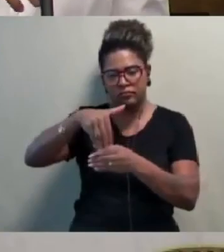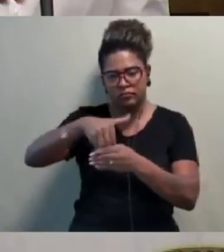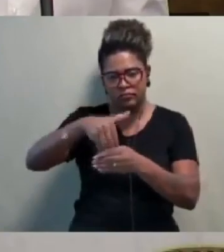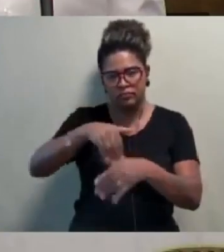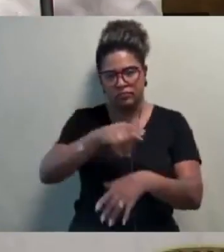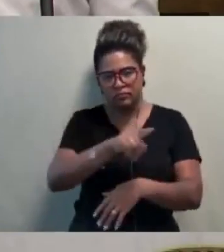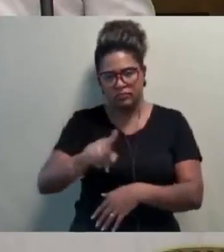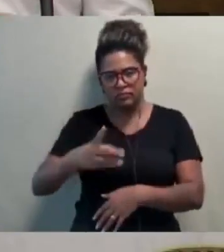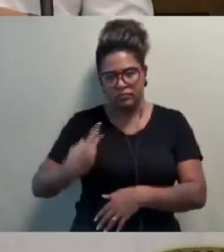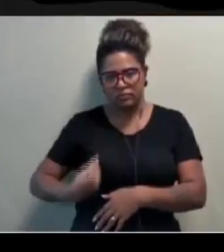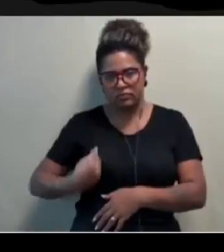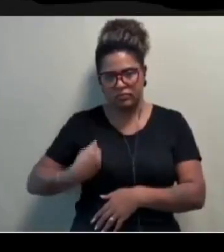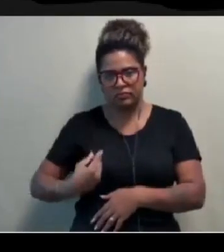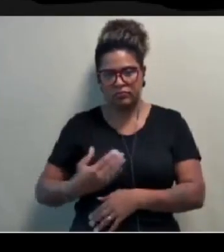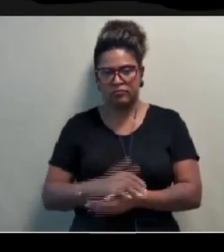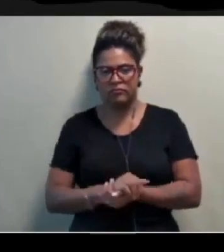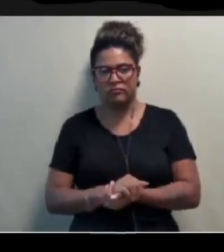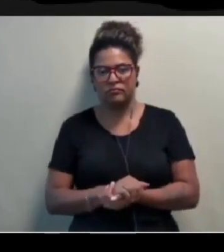a presença.